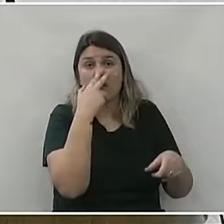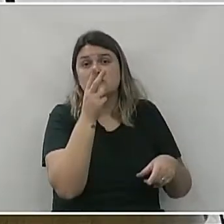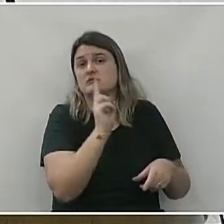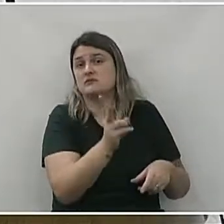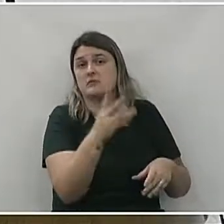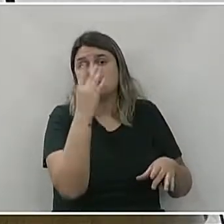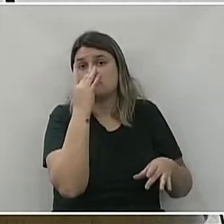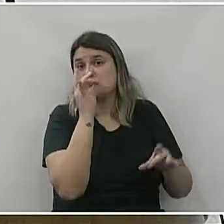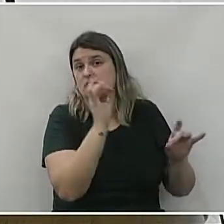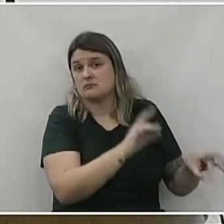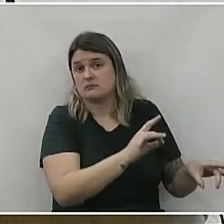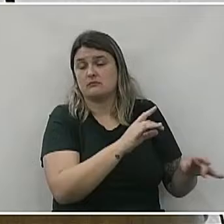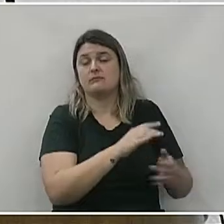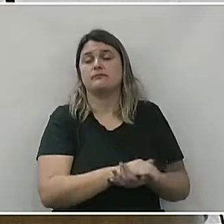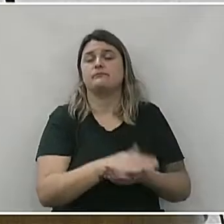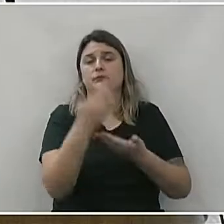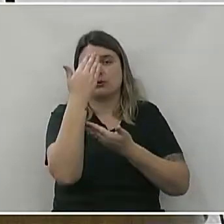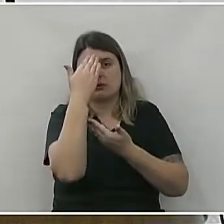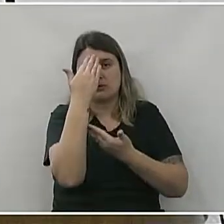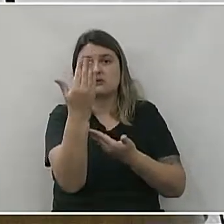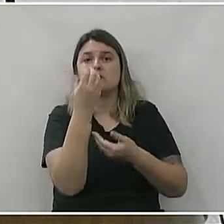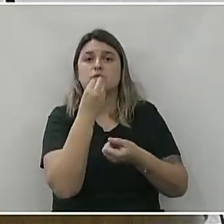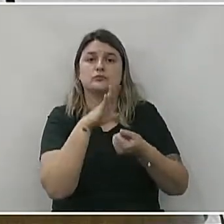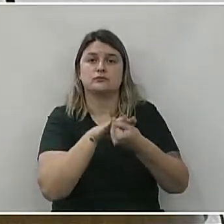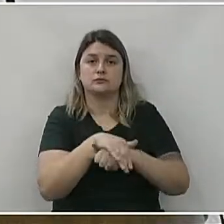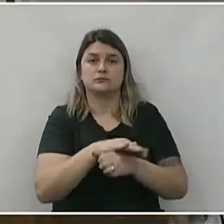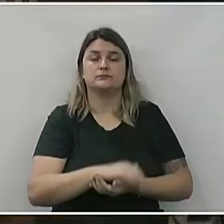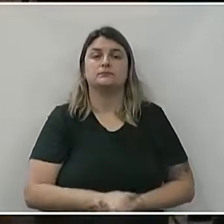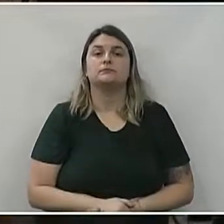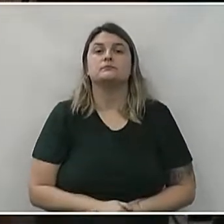abandonada. Obrigada e boa noite.